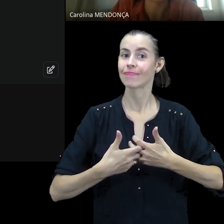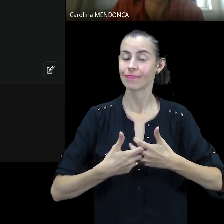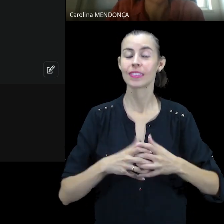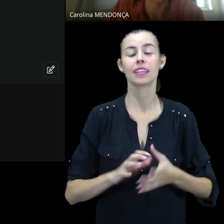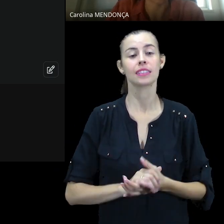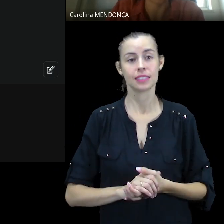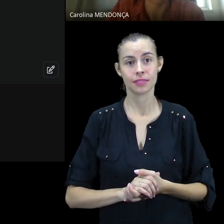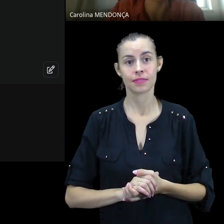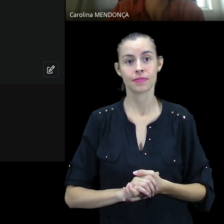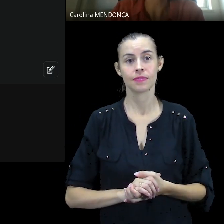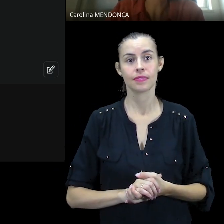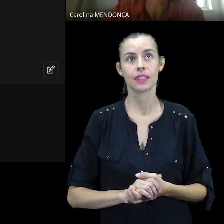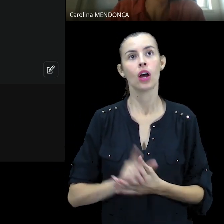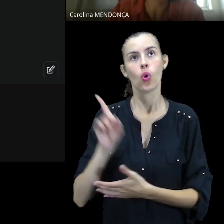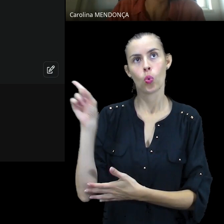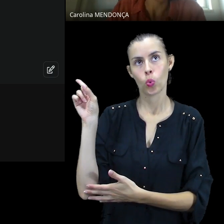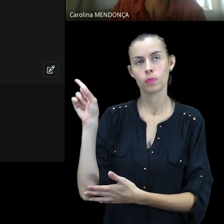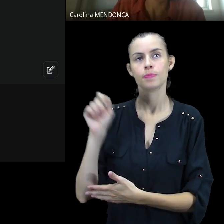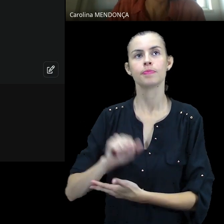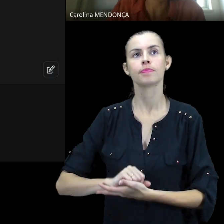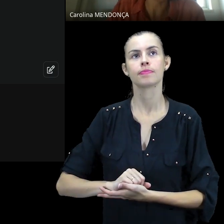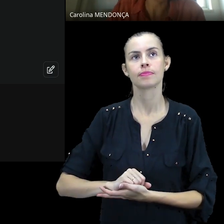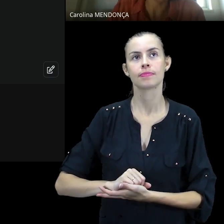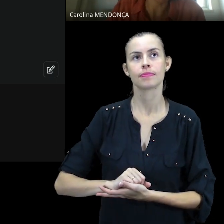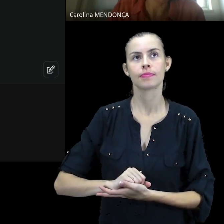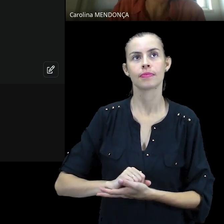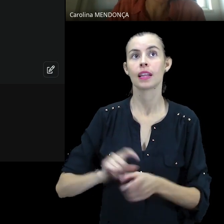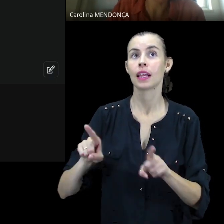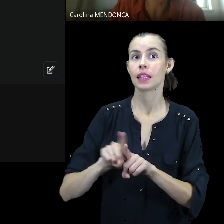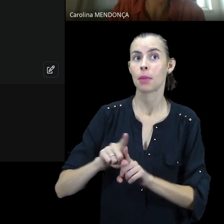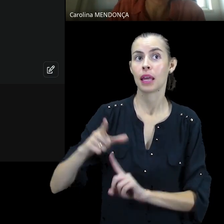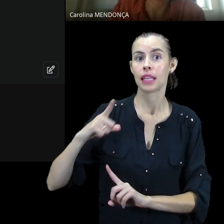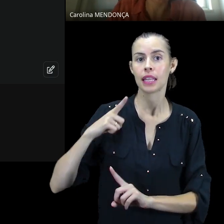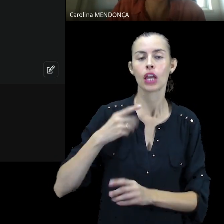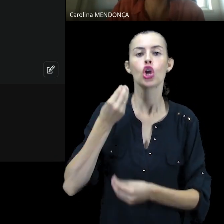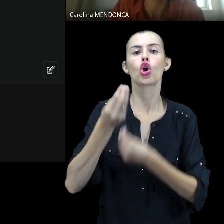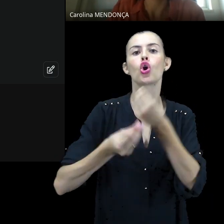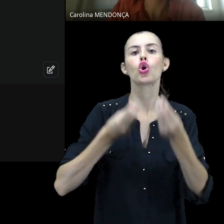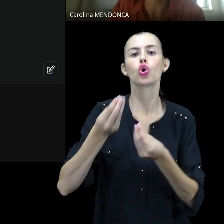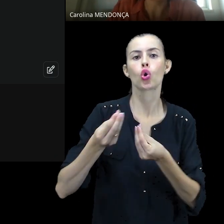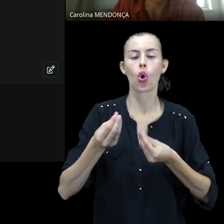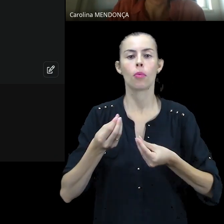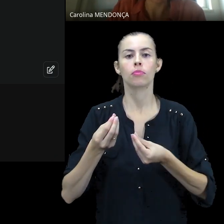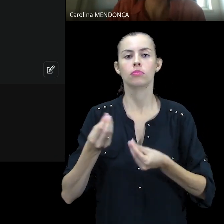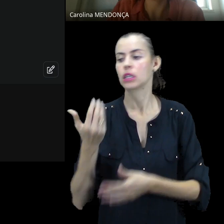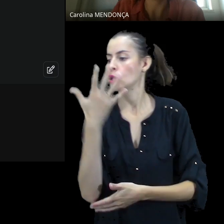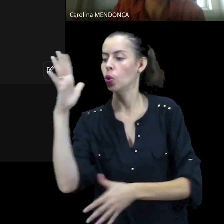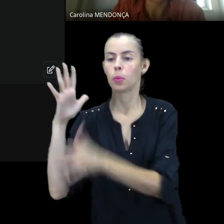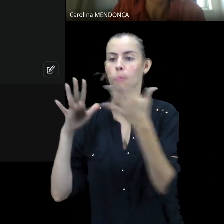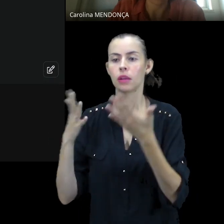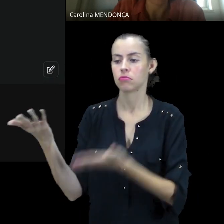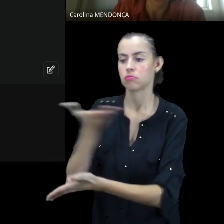para a formação daquele profissional, né? E aí tem também na resolução os princípios de interdependência entre o